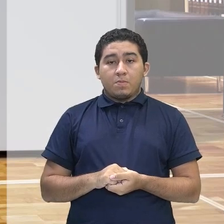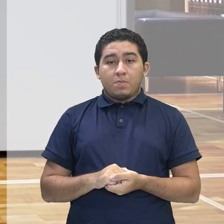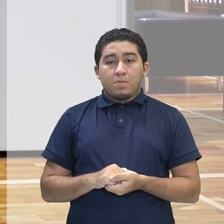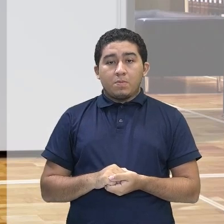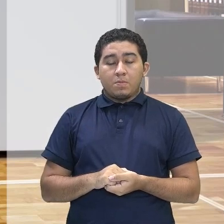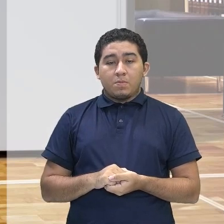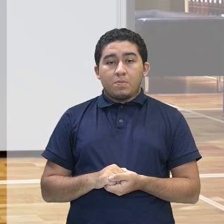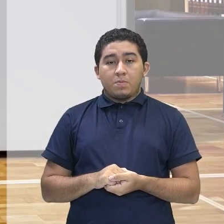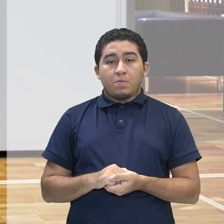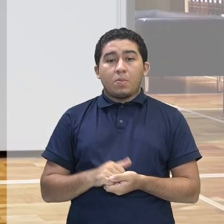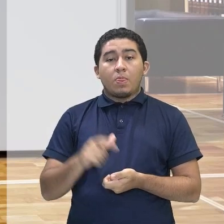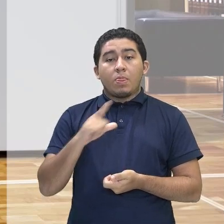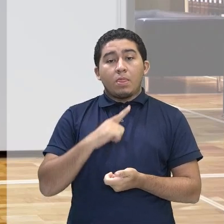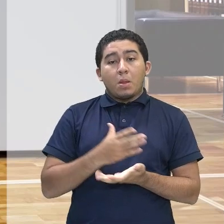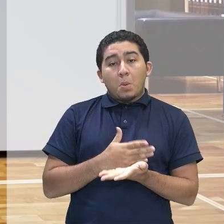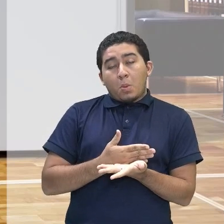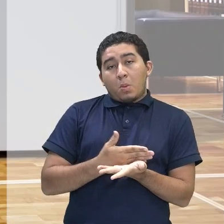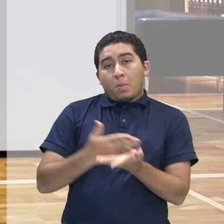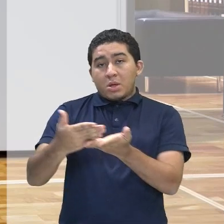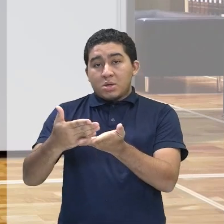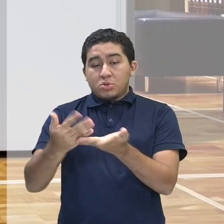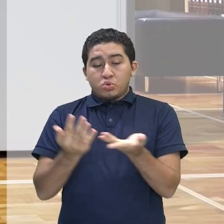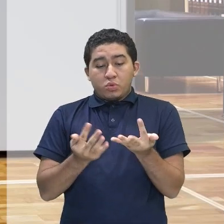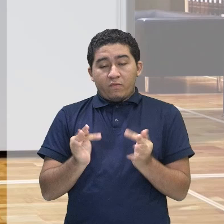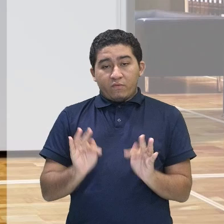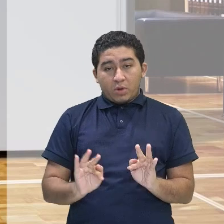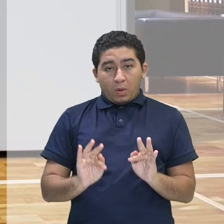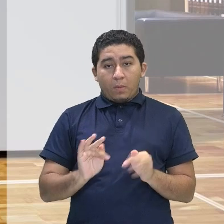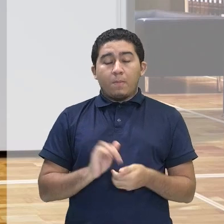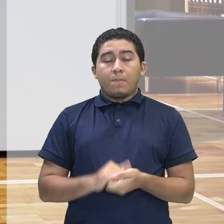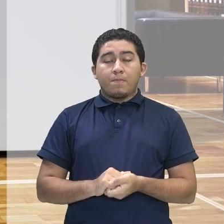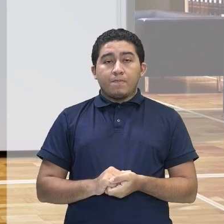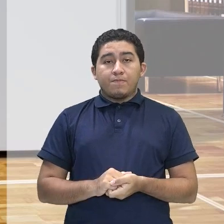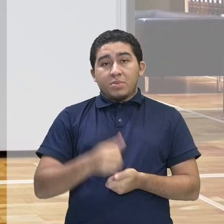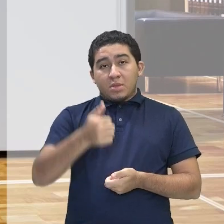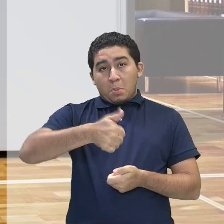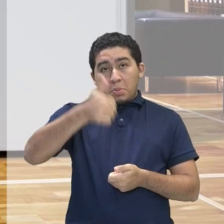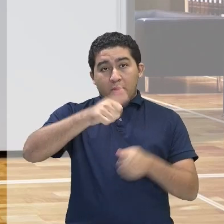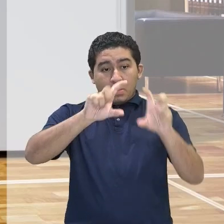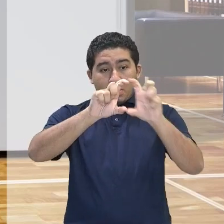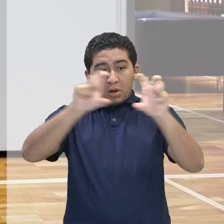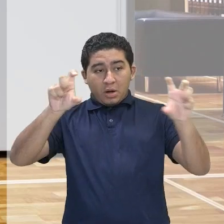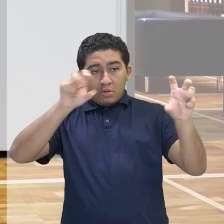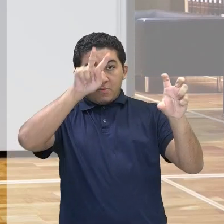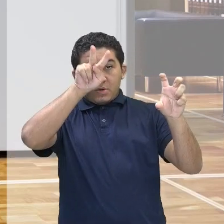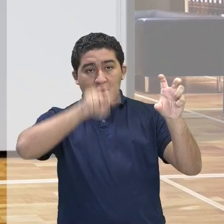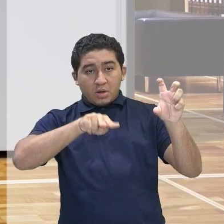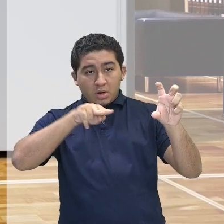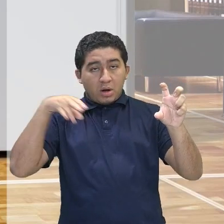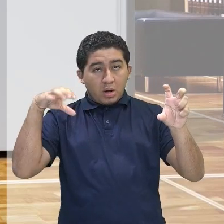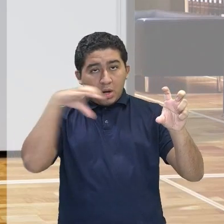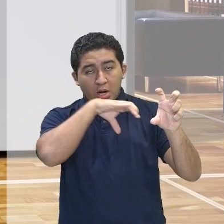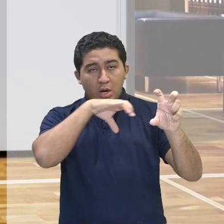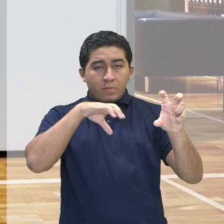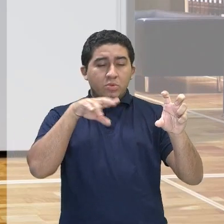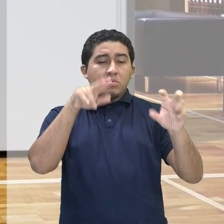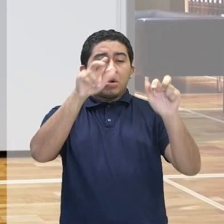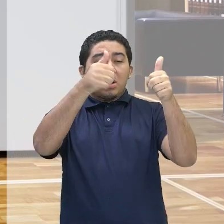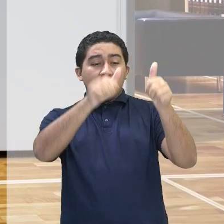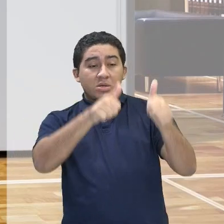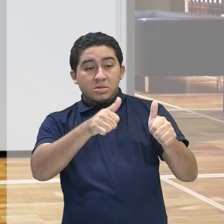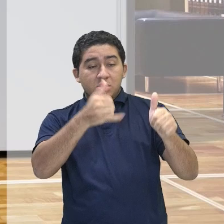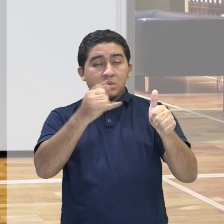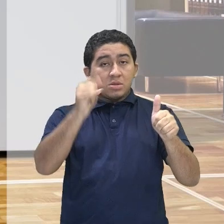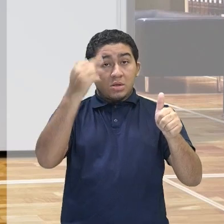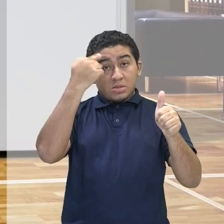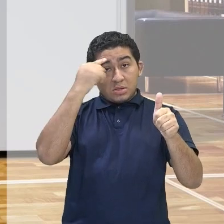e a conclusão. Então, você vai lá no primeiro parágrafo, dá uma conferida, vê se aquela ideia que você